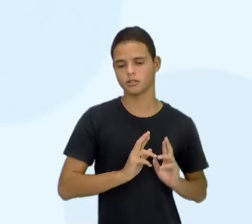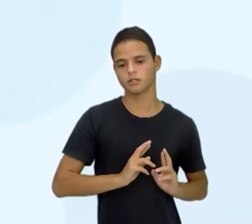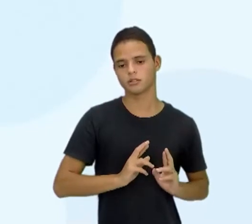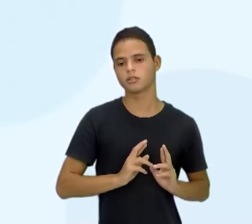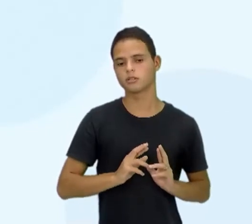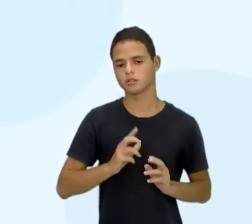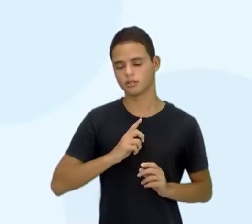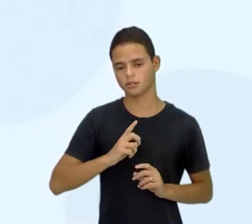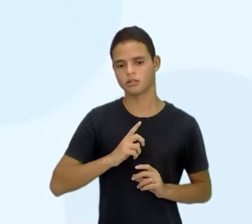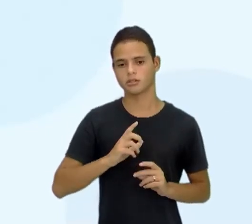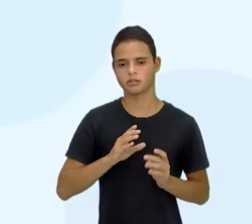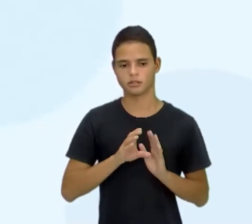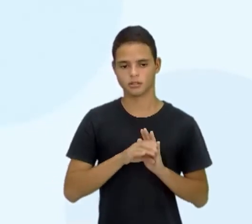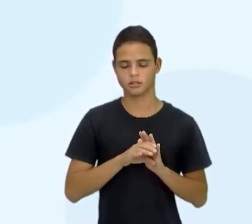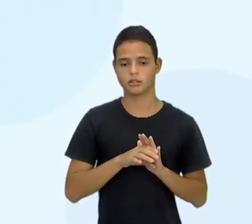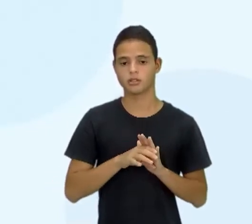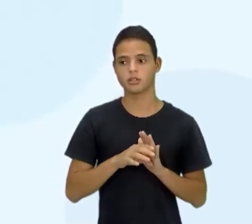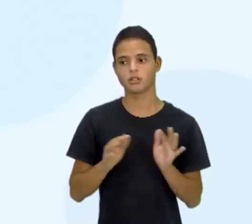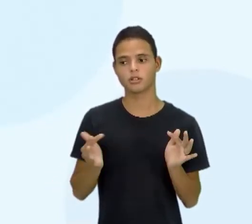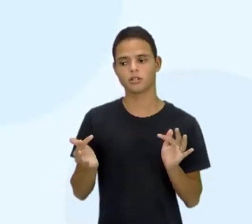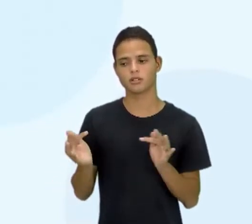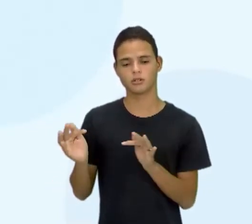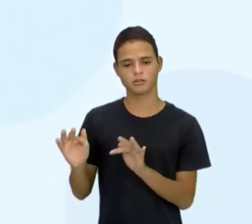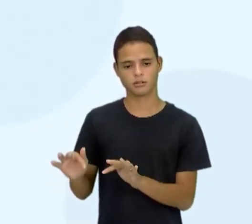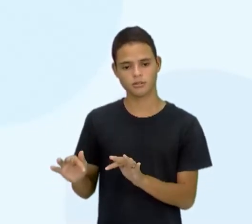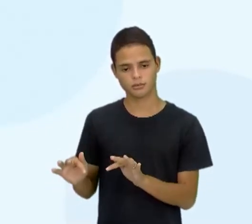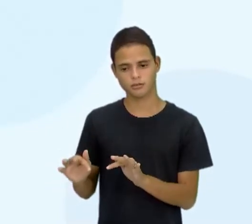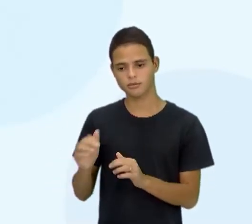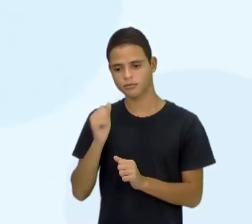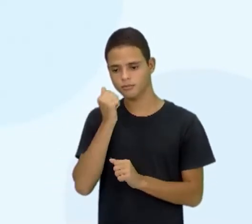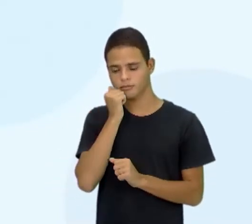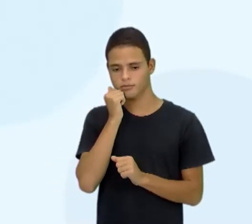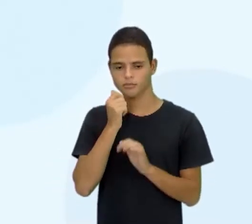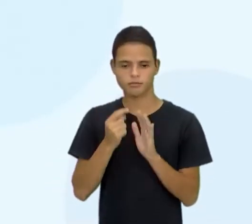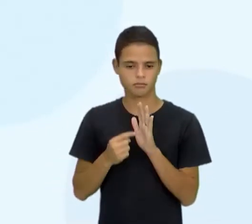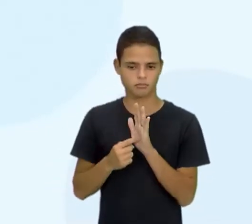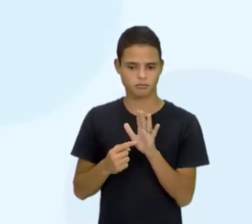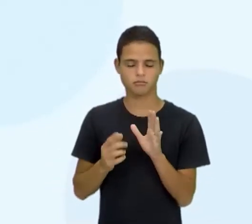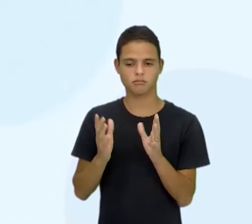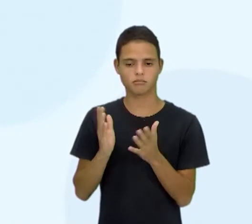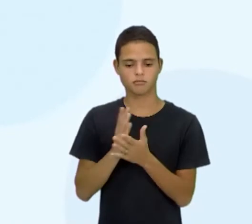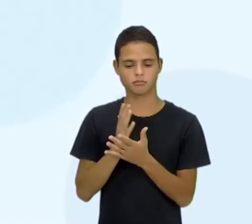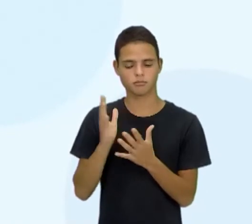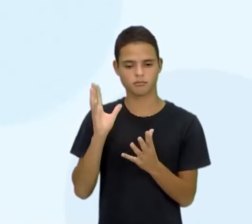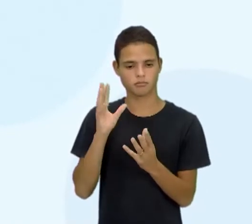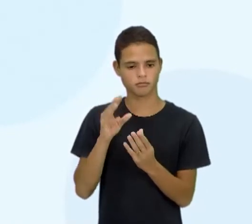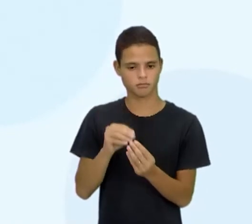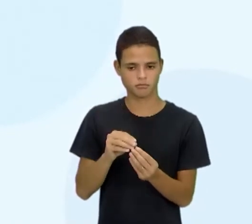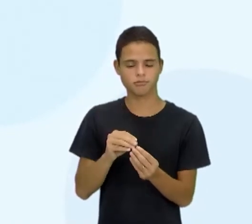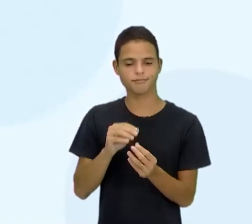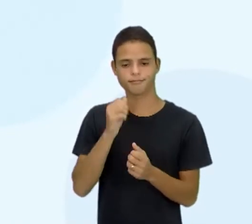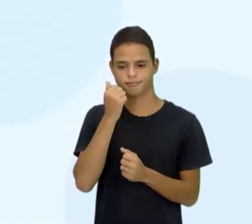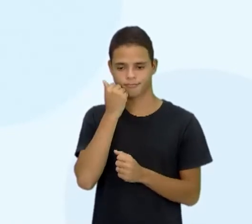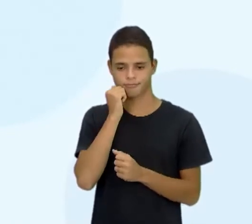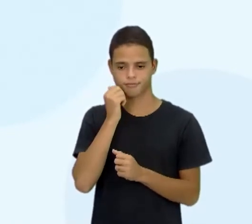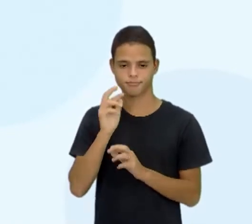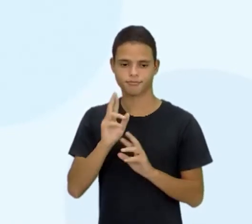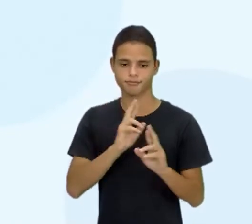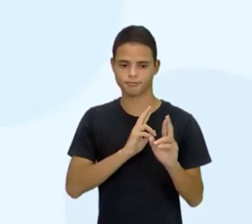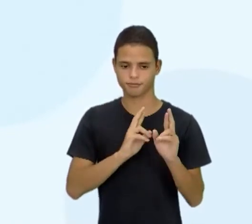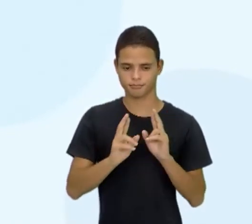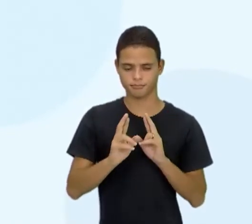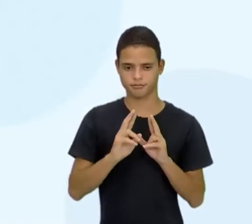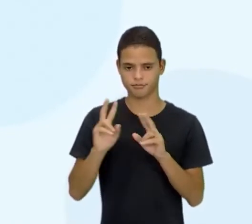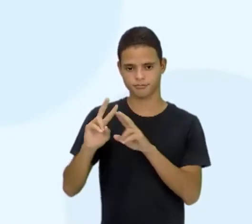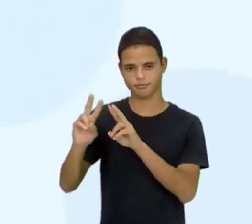contexto. E, por último, o cientista, ali no caso, mostra as conclusões da ciência a respeito desse